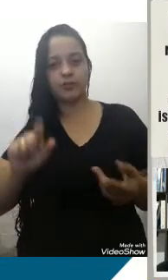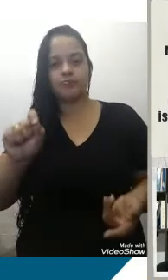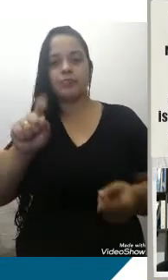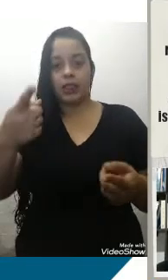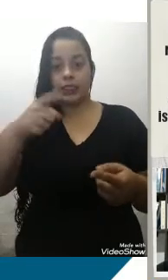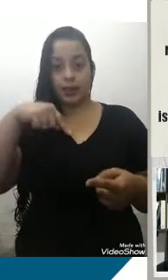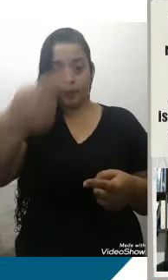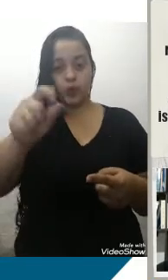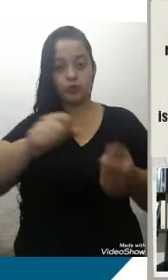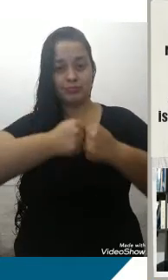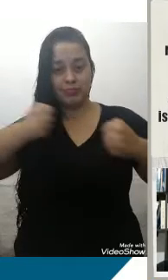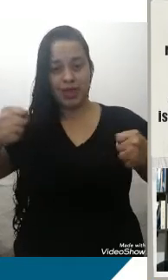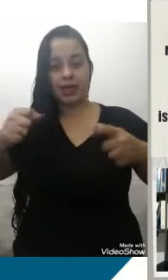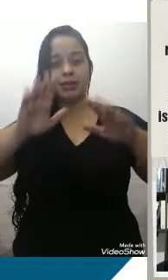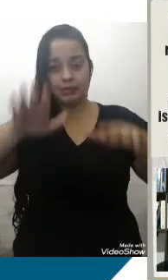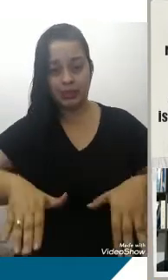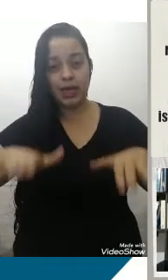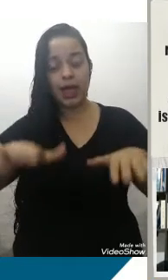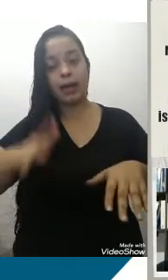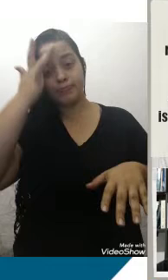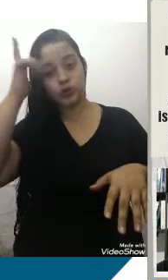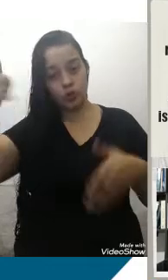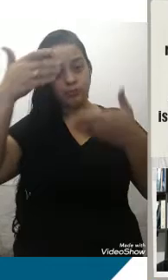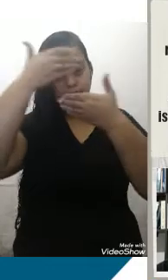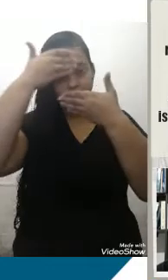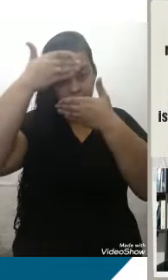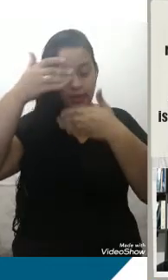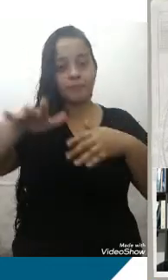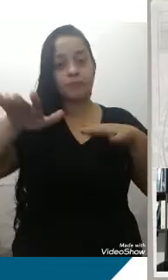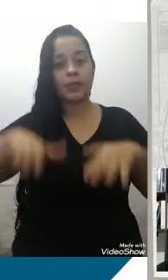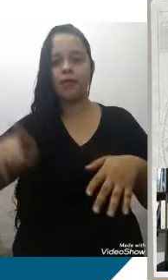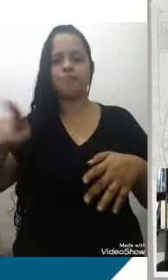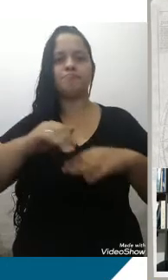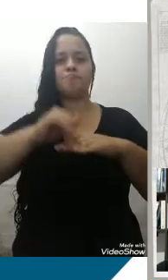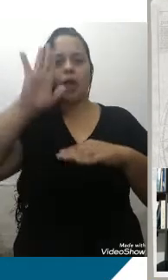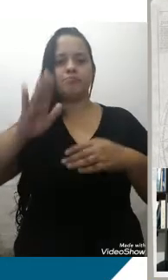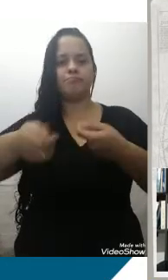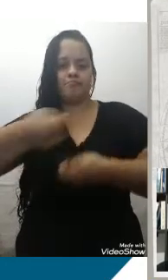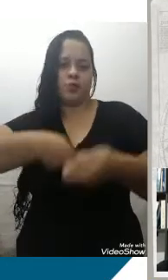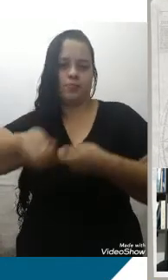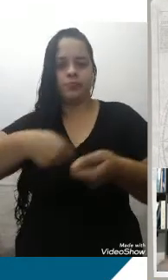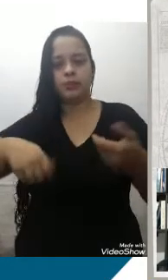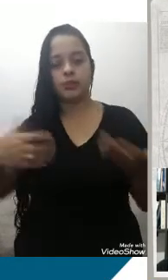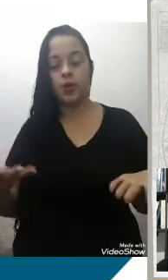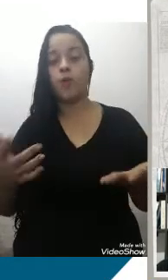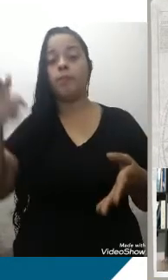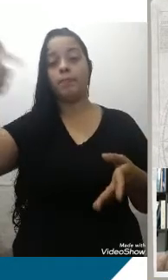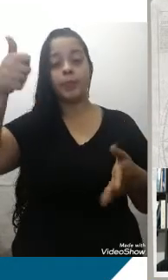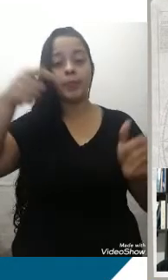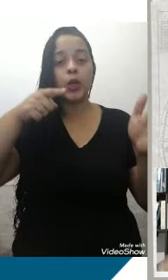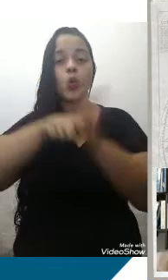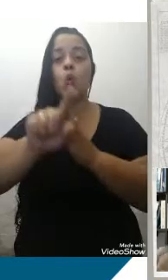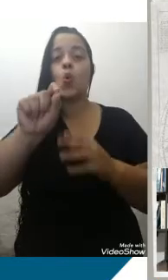expansão islâmica, os muçulmanos se tornariam os principais agentes dessas trocas. E aí, então, a pergunta do nosso vídeo é: